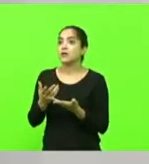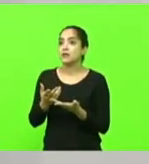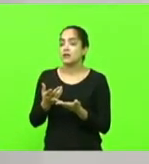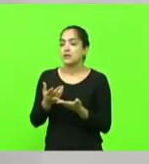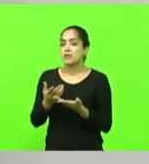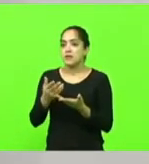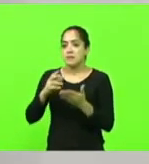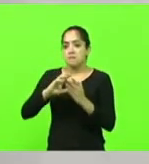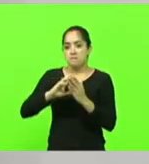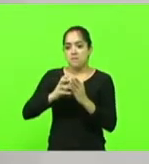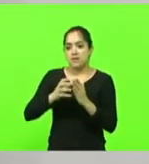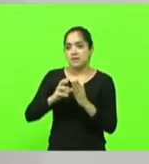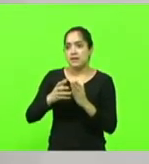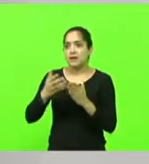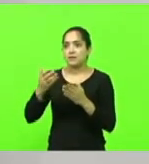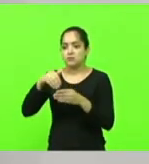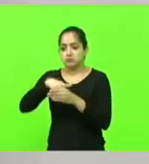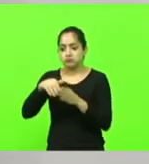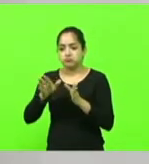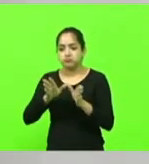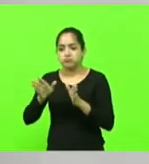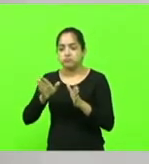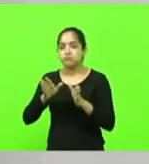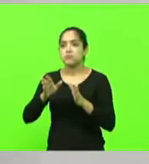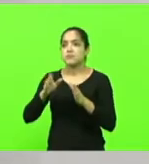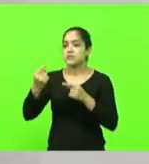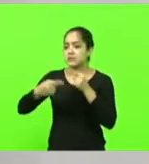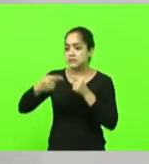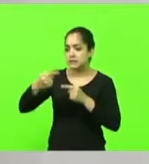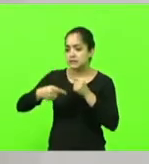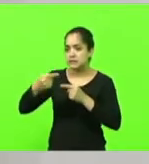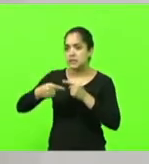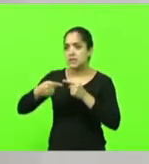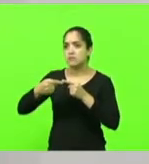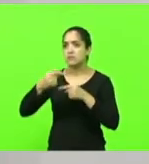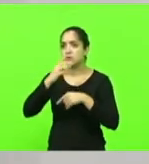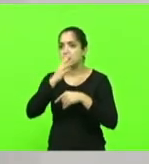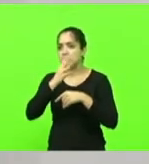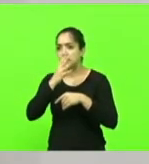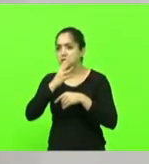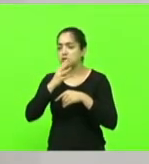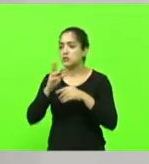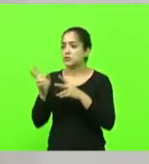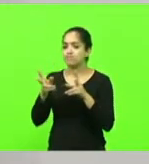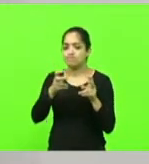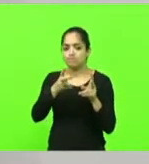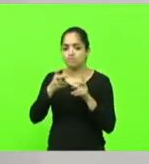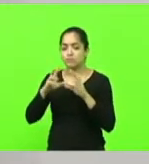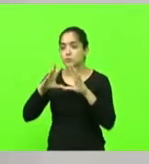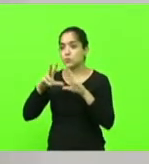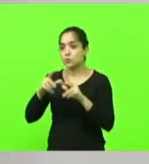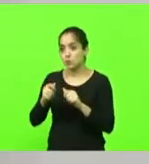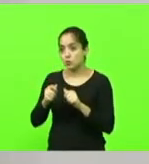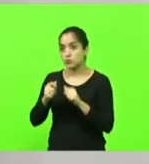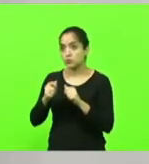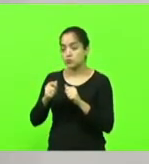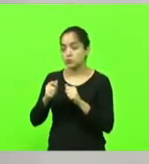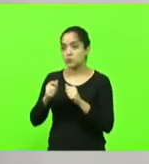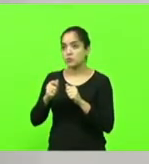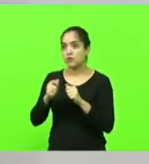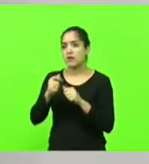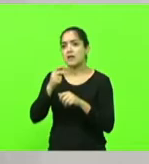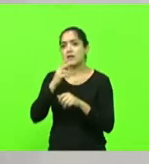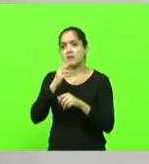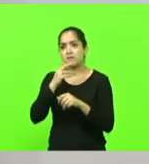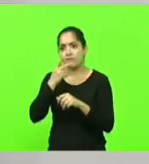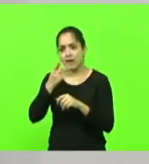ficou longe da política. Suas opiniões e críticas nunca passaram desapercebidos. Era um homem sem meias palavras, de